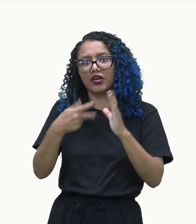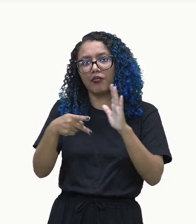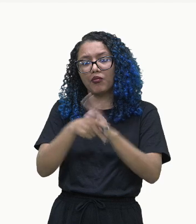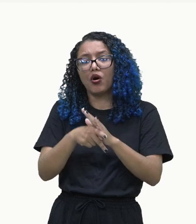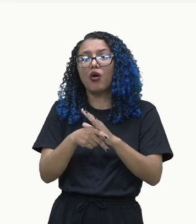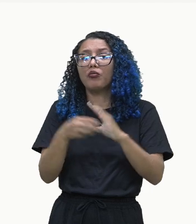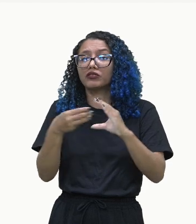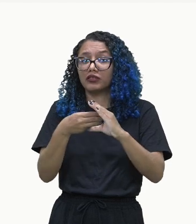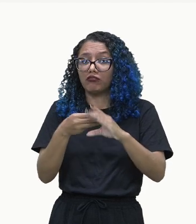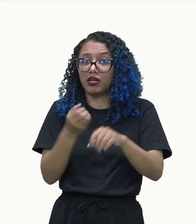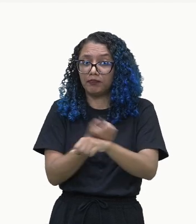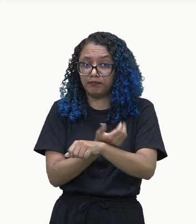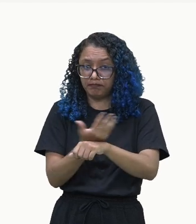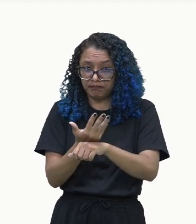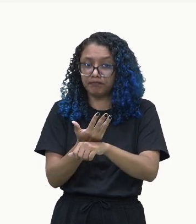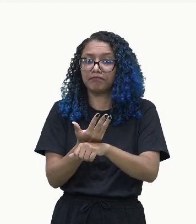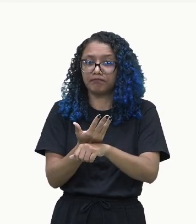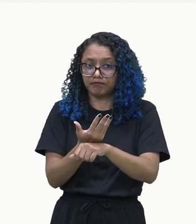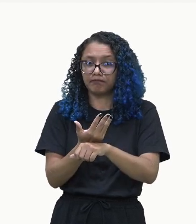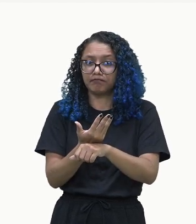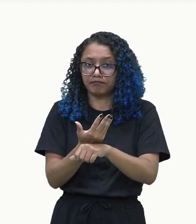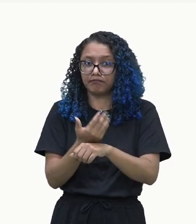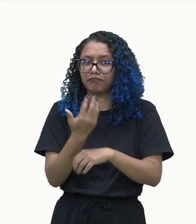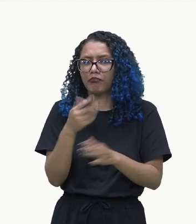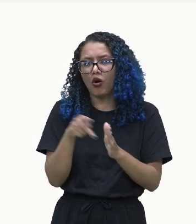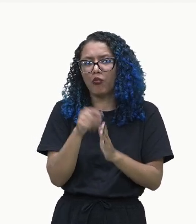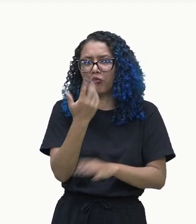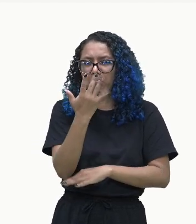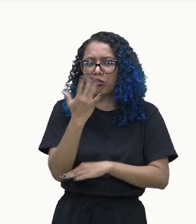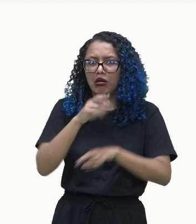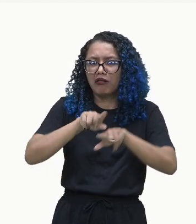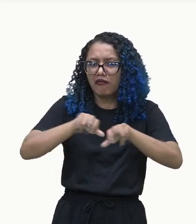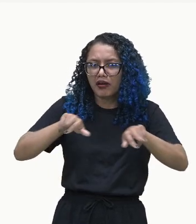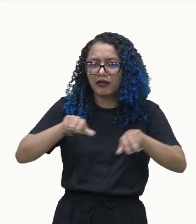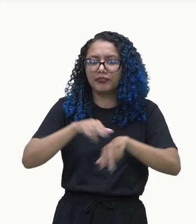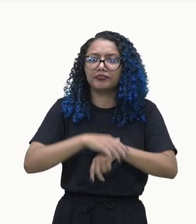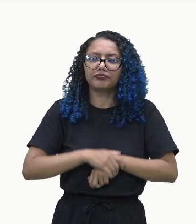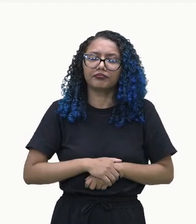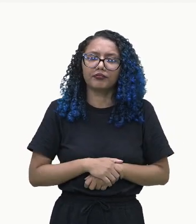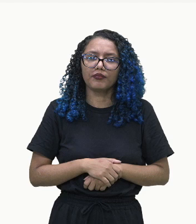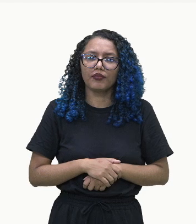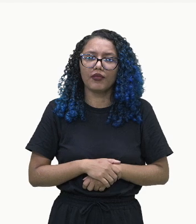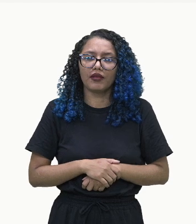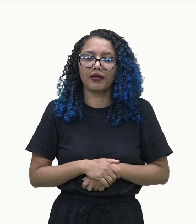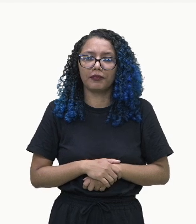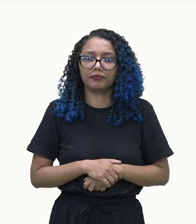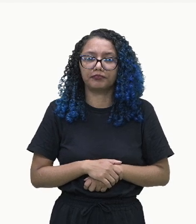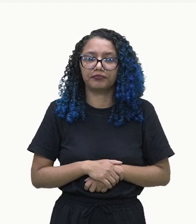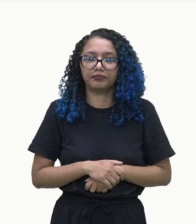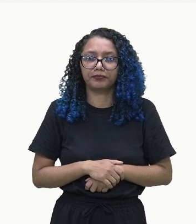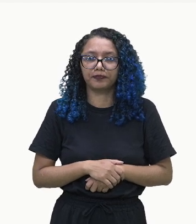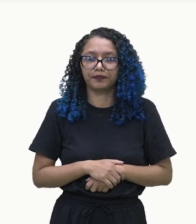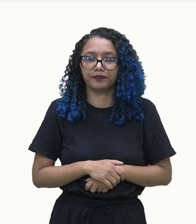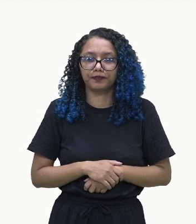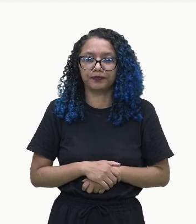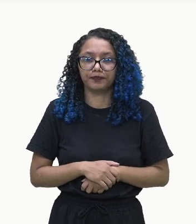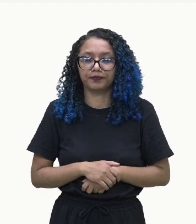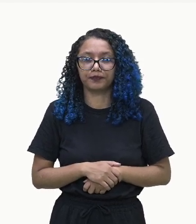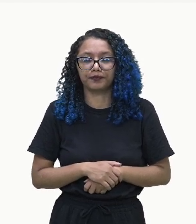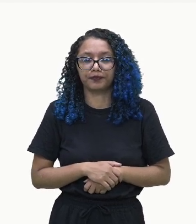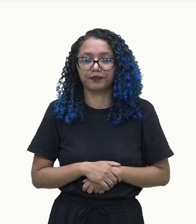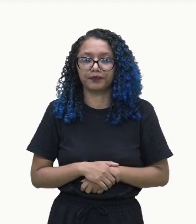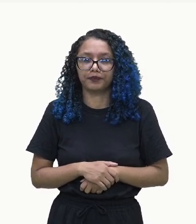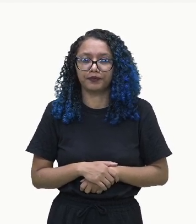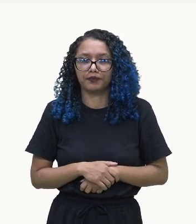células vegetais, das plantas, tá? Também ocorre aí as concentrações,